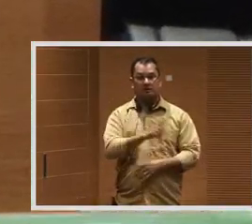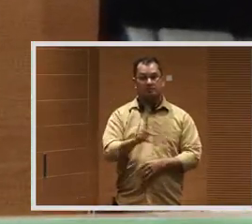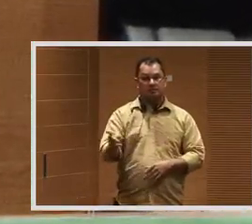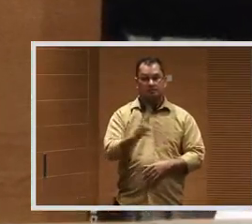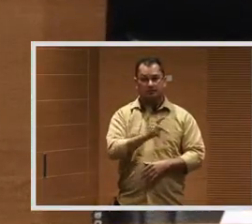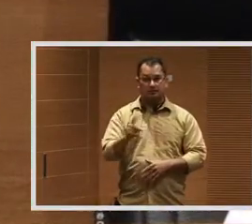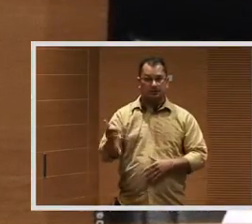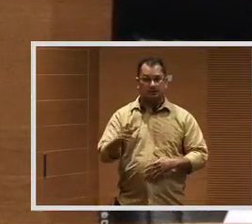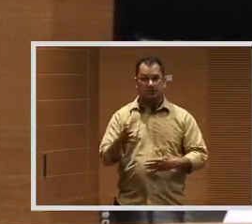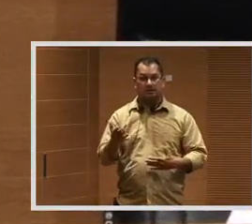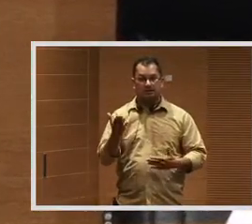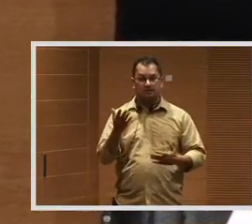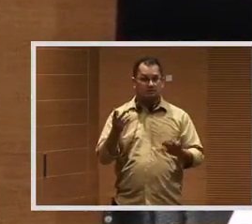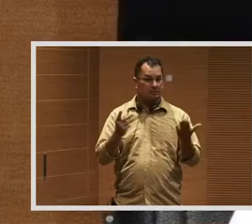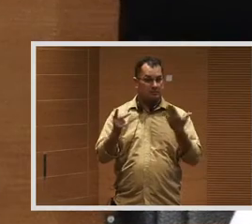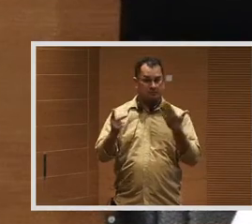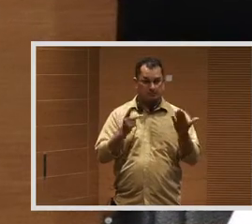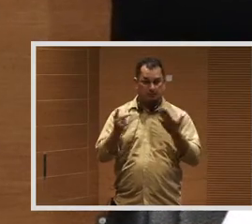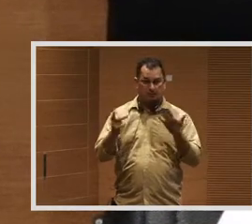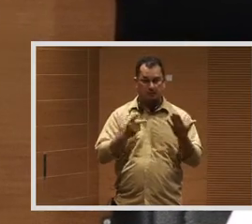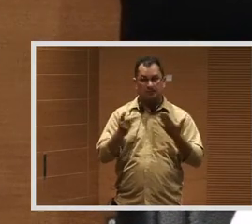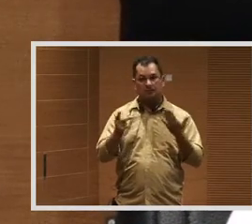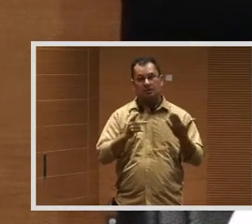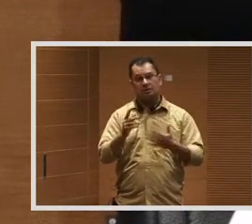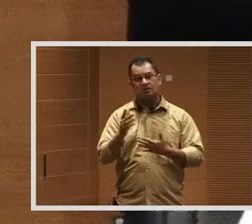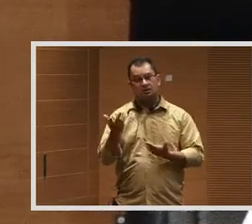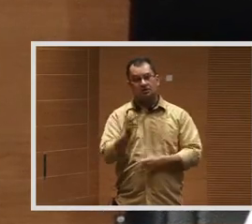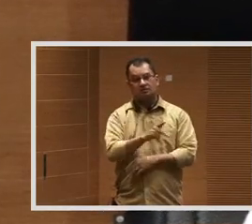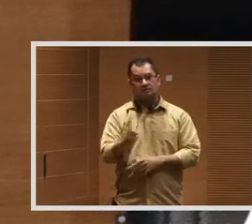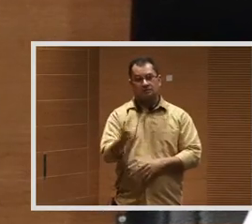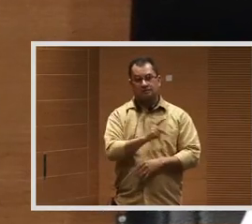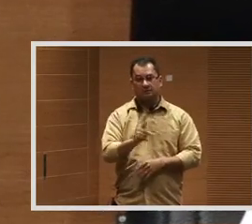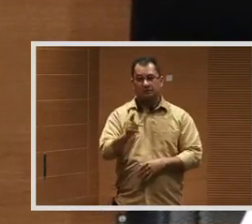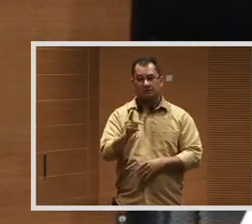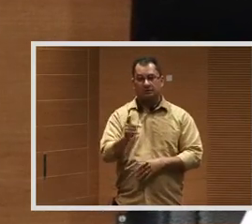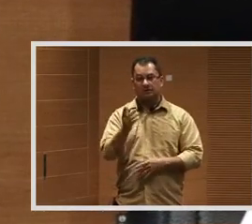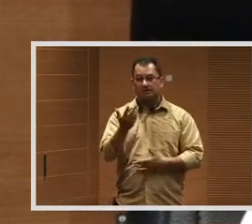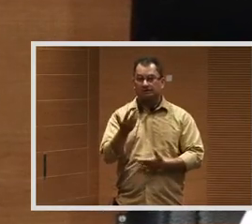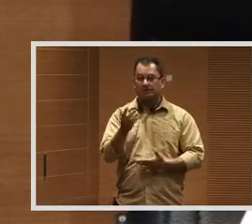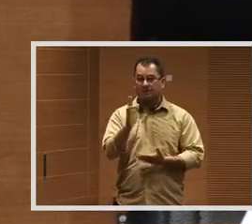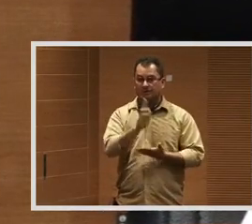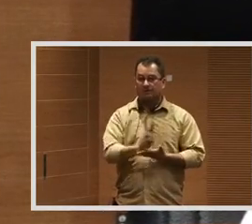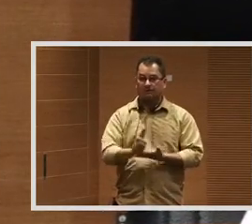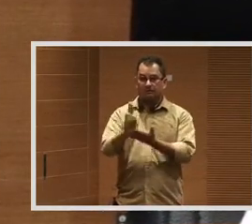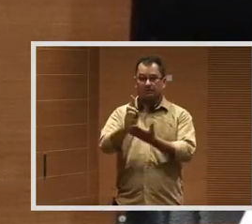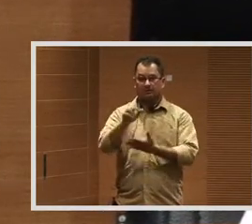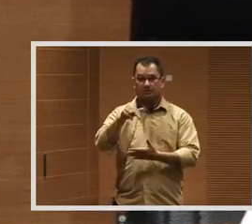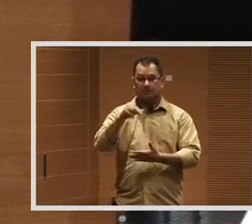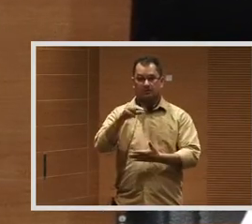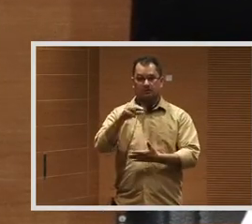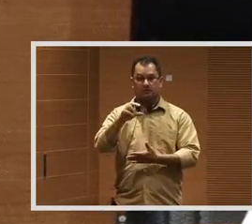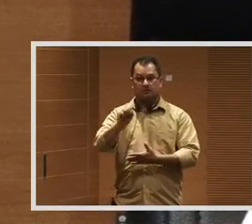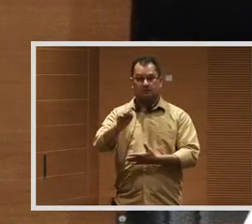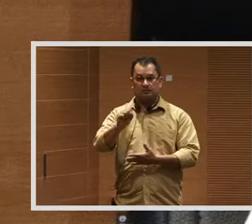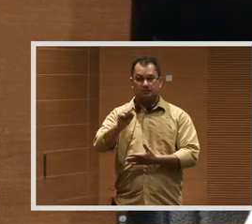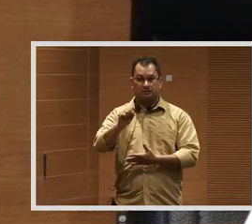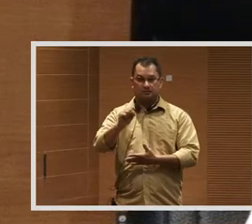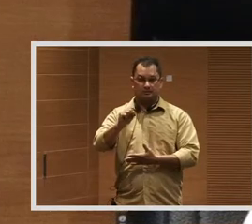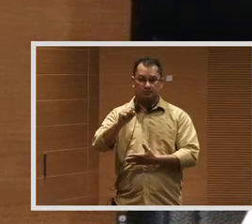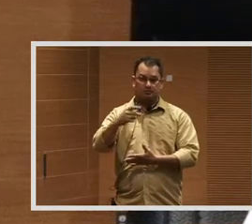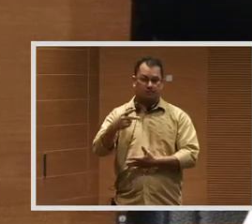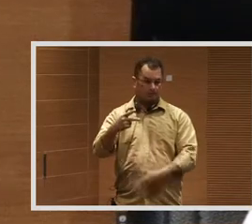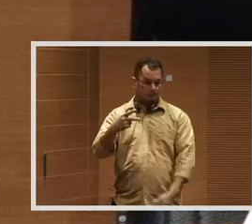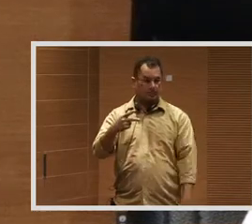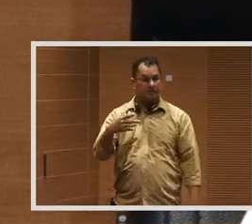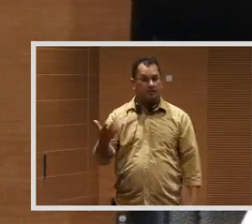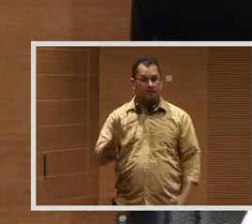da Faculdade de Educação da USP, é doutora em psicologia social. E ela vai apresentar um